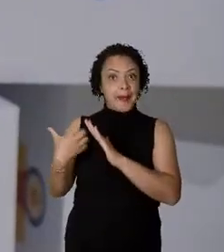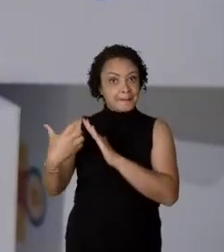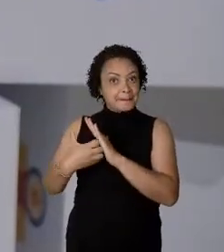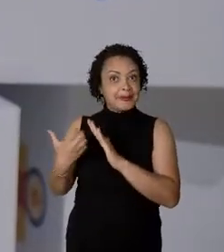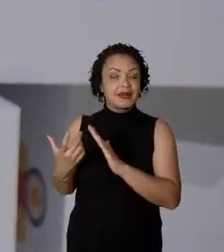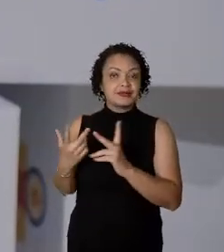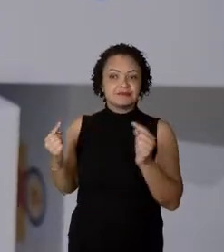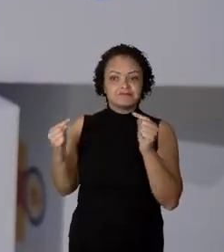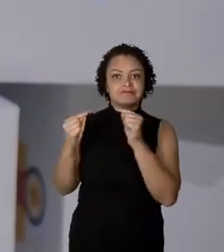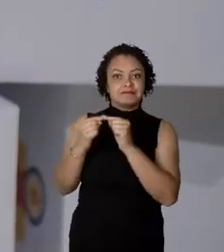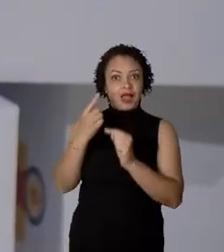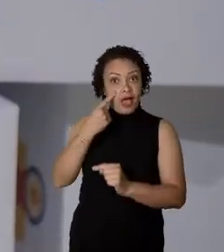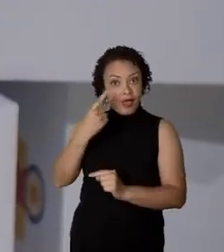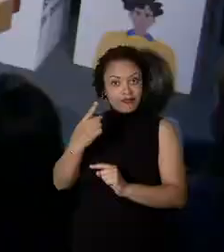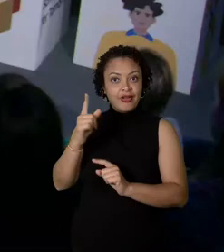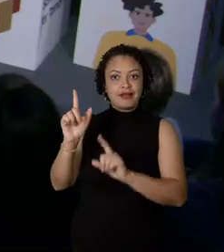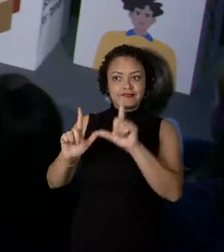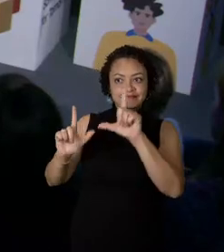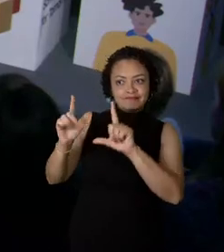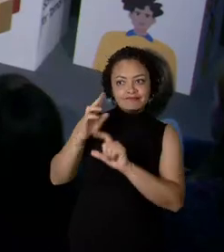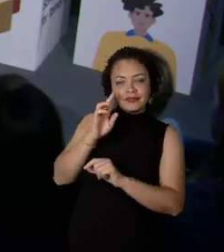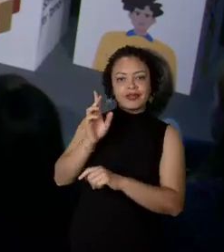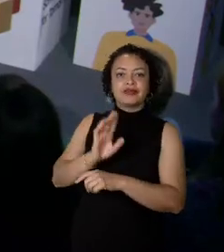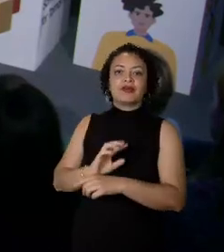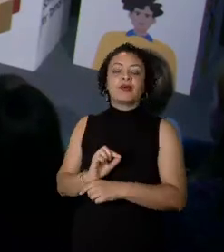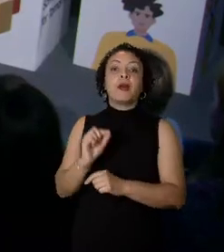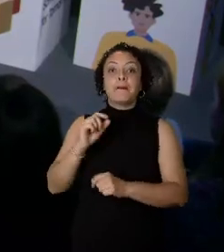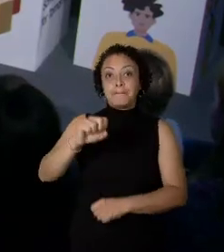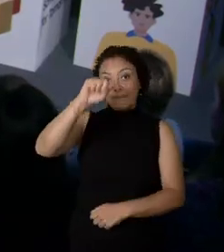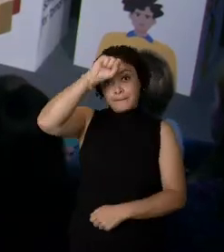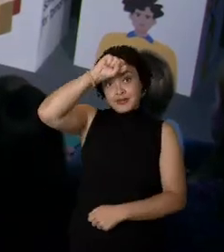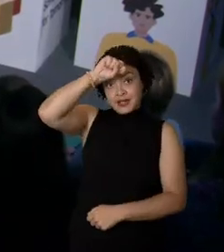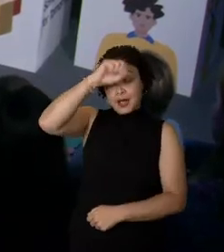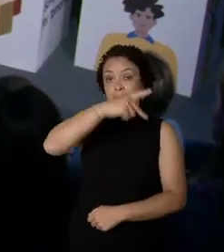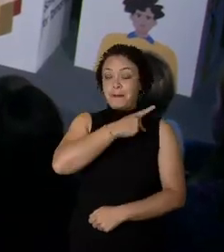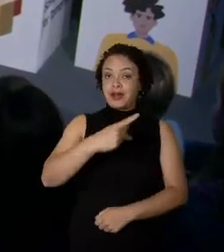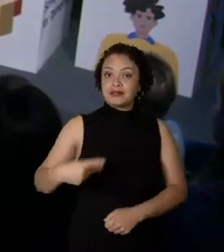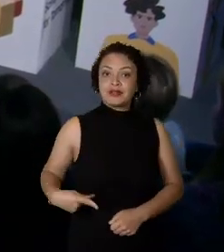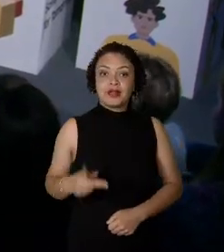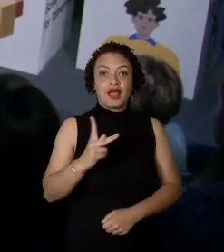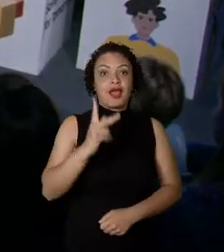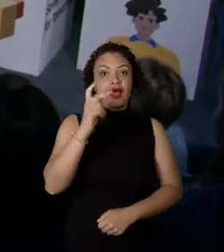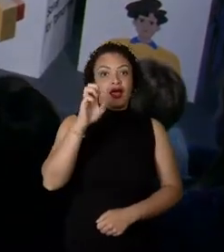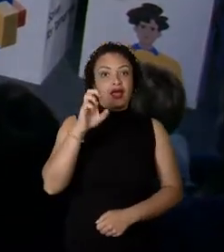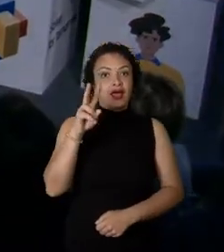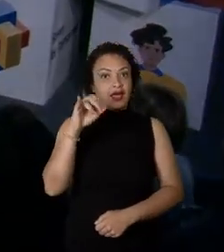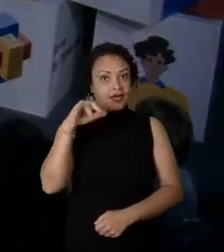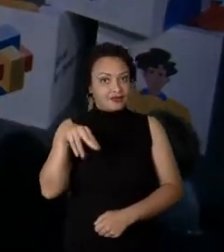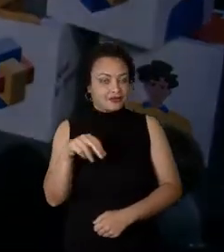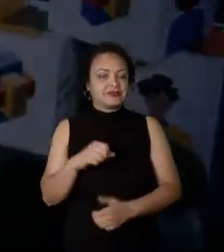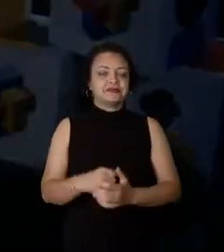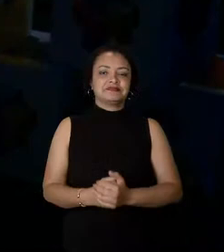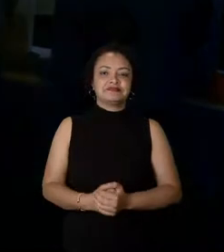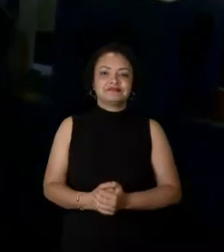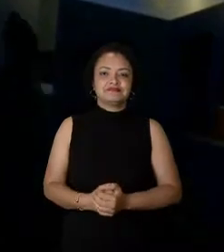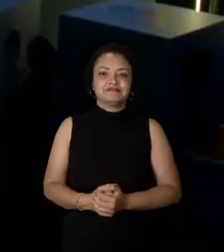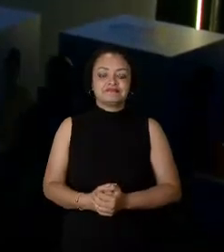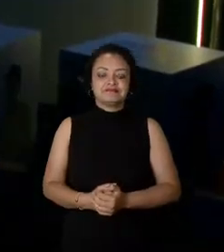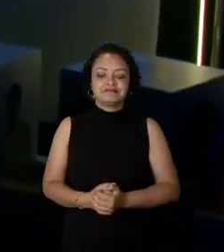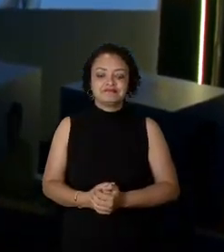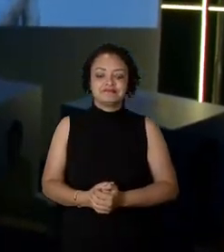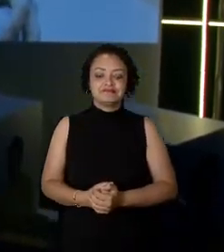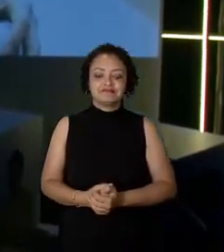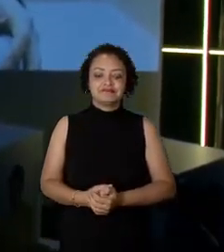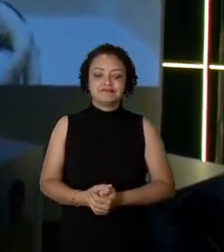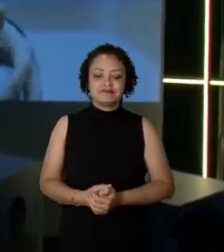olho na tela, para ver a mensagem do presidente da Samsung Brasil, Kevin Seu. Hello, we are